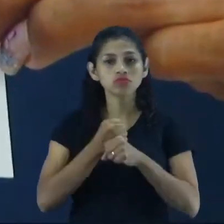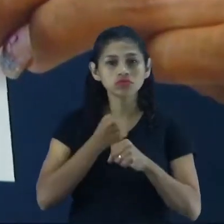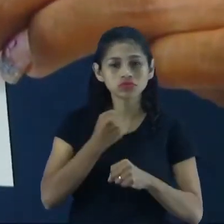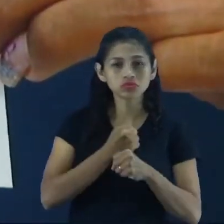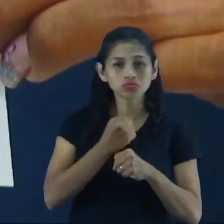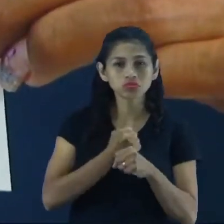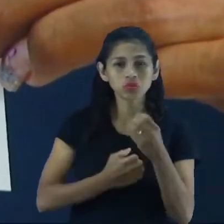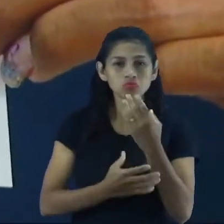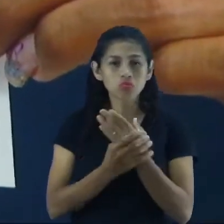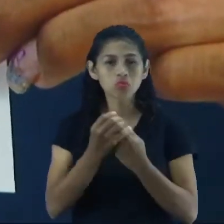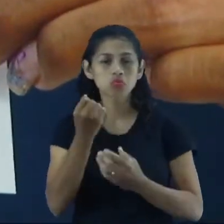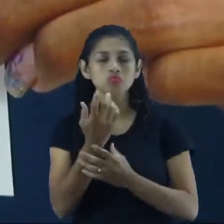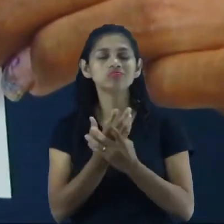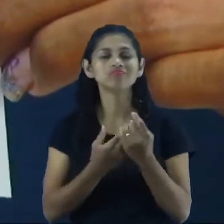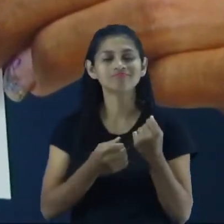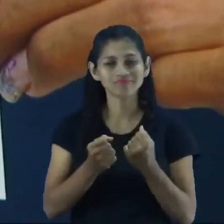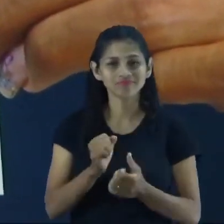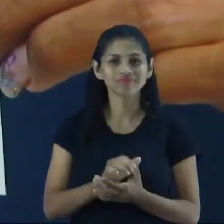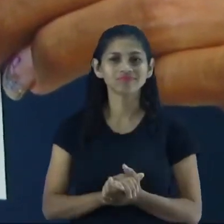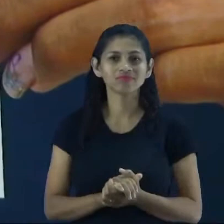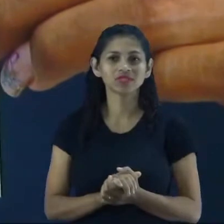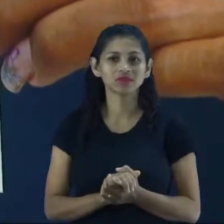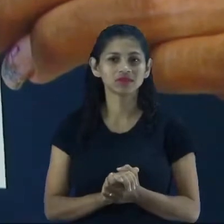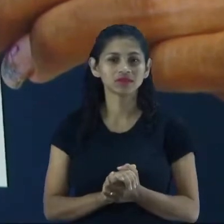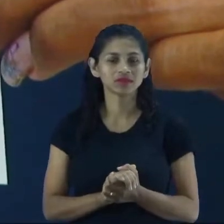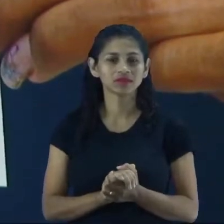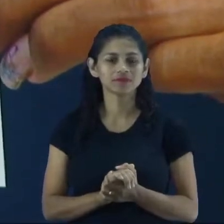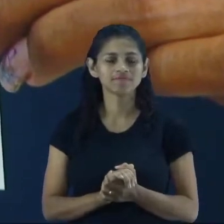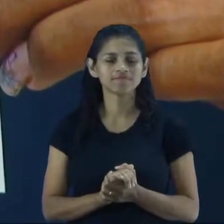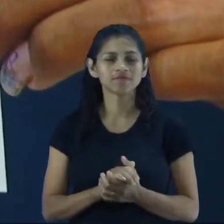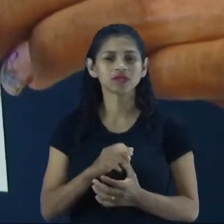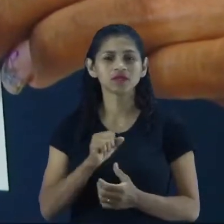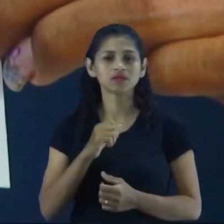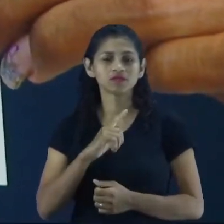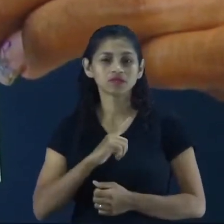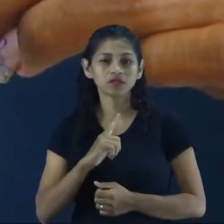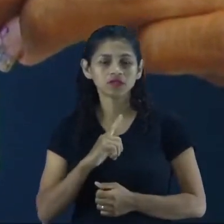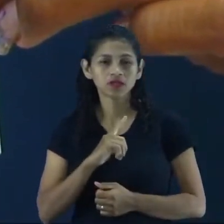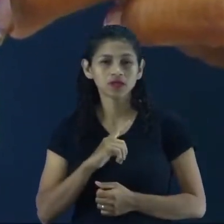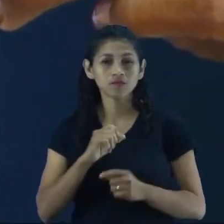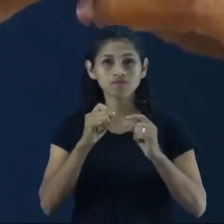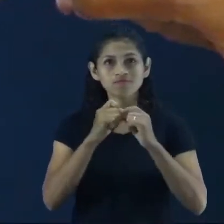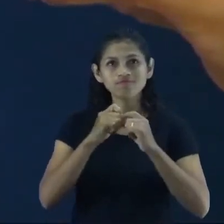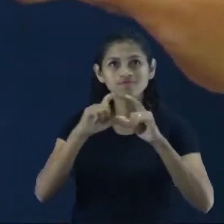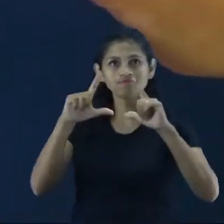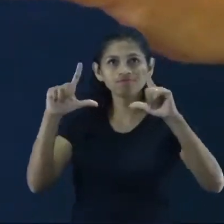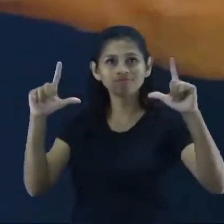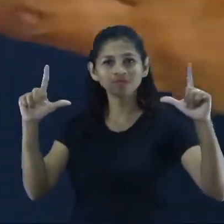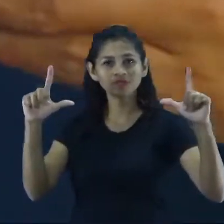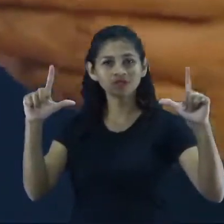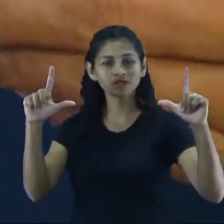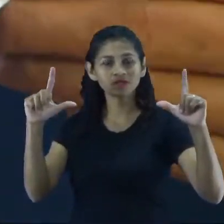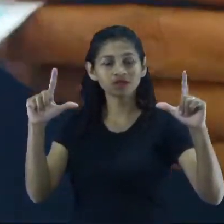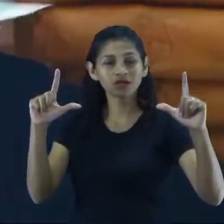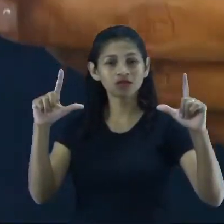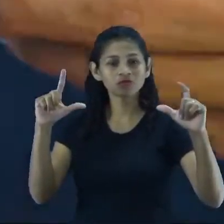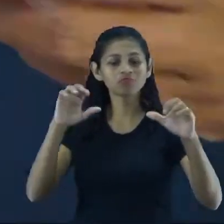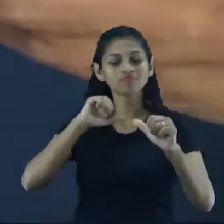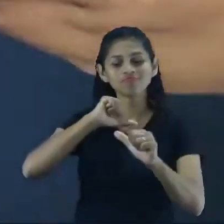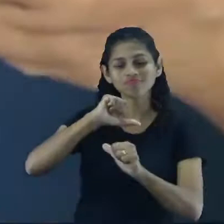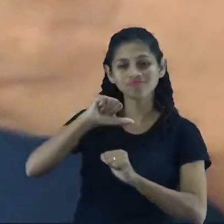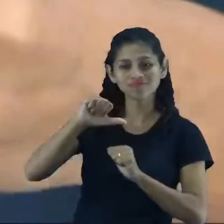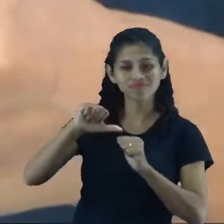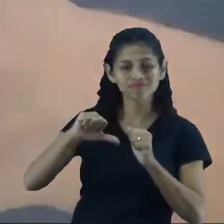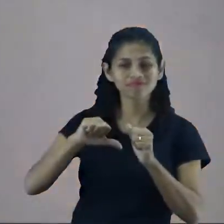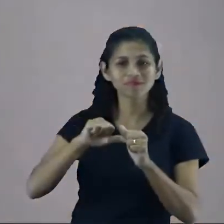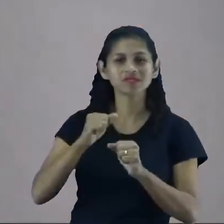aqui por mãos humanas. Sendo assim, nós temos aqui uma paisagem humanizada, certo? Então, olha só,